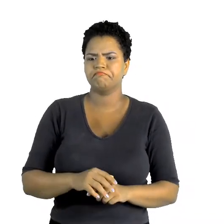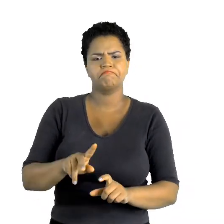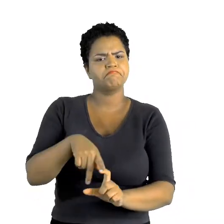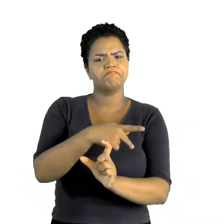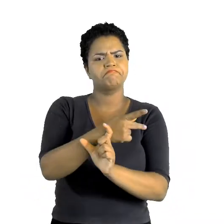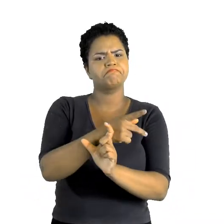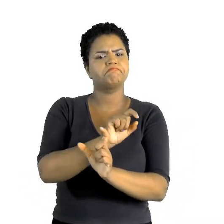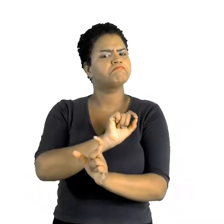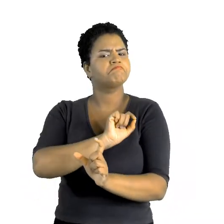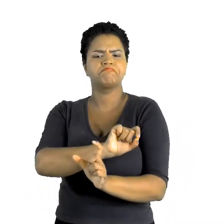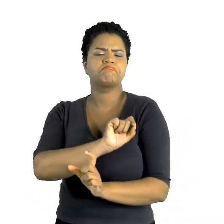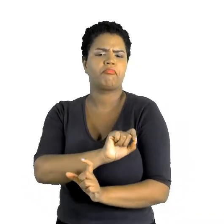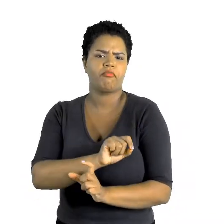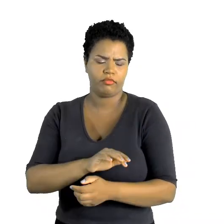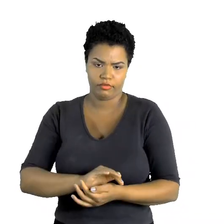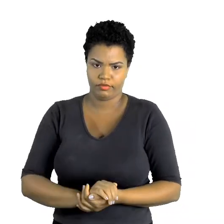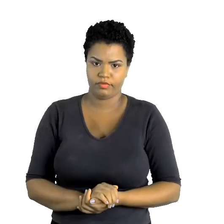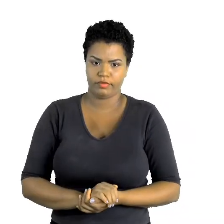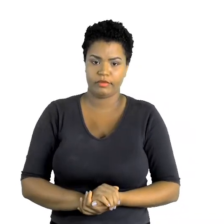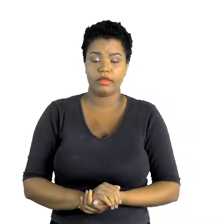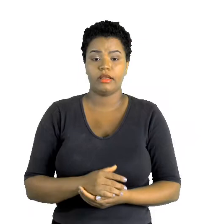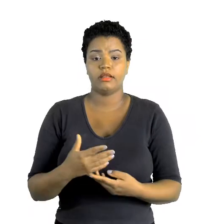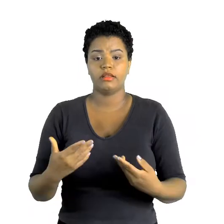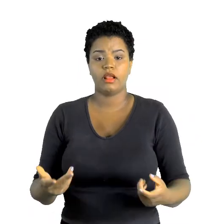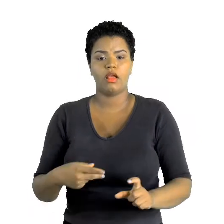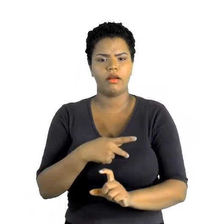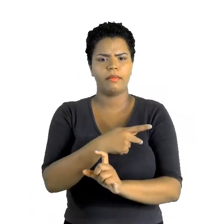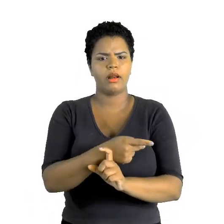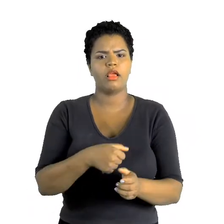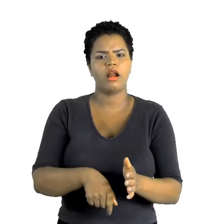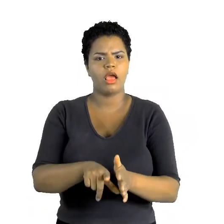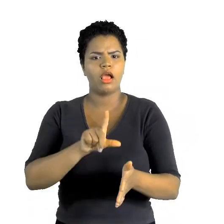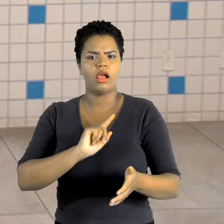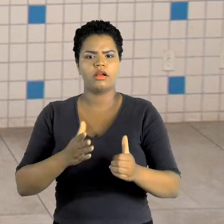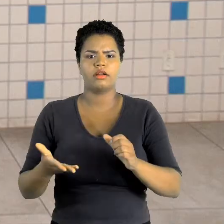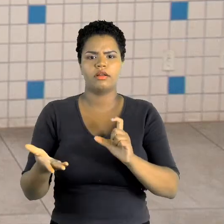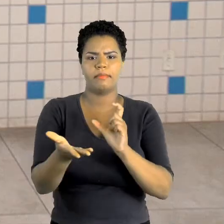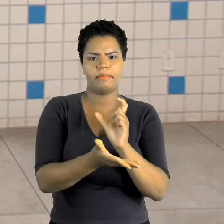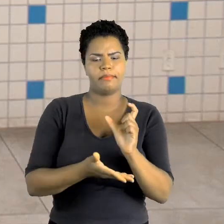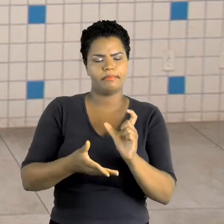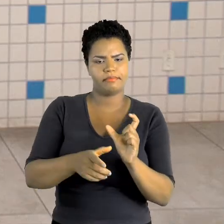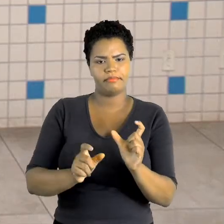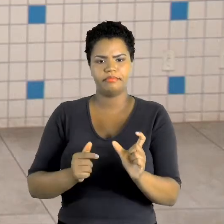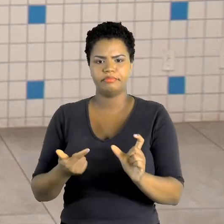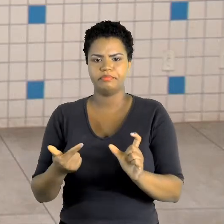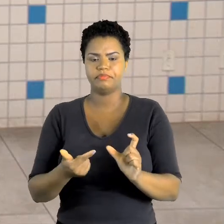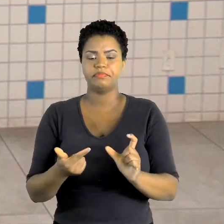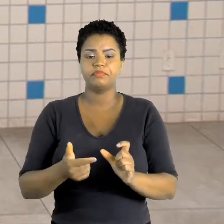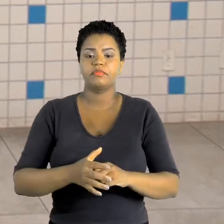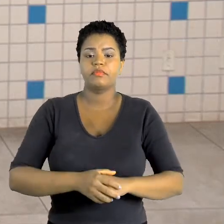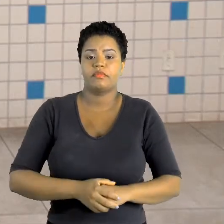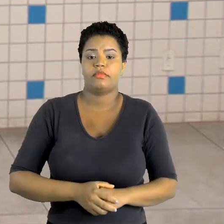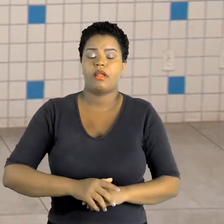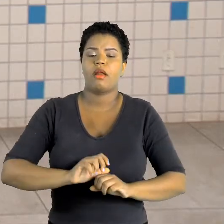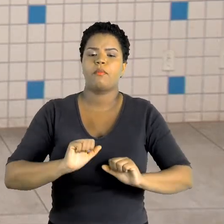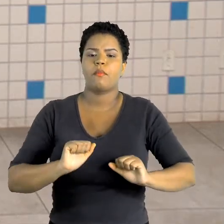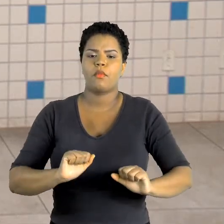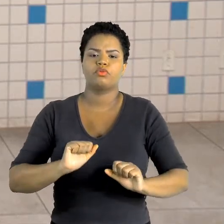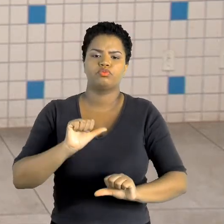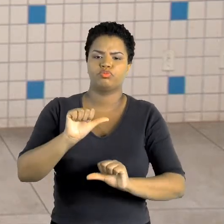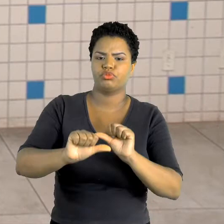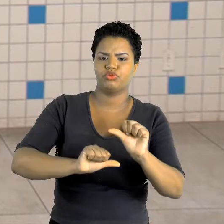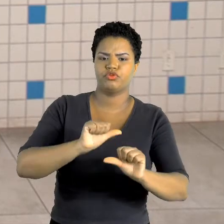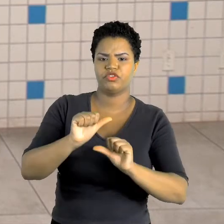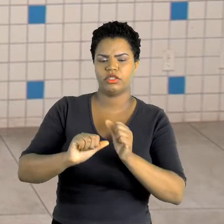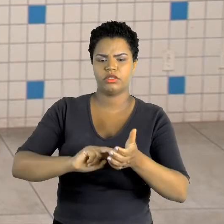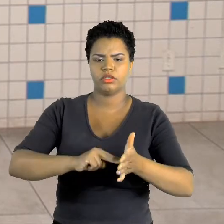prefixo? Que a gente já sabe. Os prefixos antecedem a base de uma palavra, portanto, eles modificam o